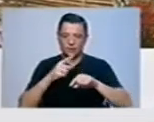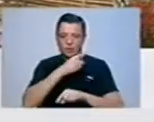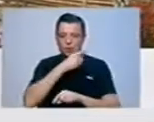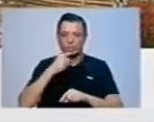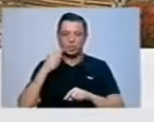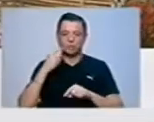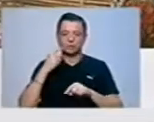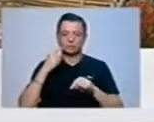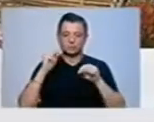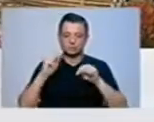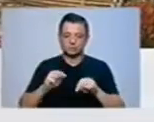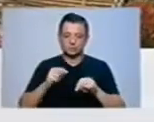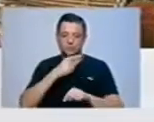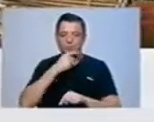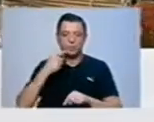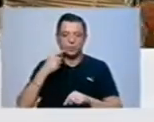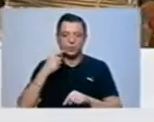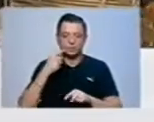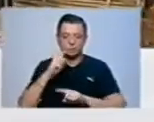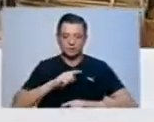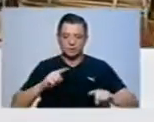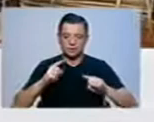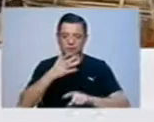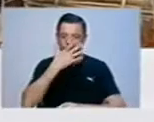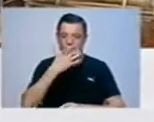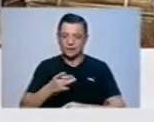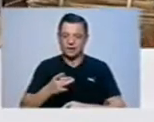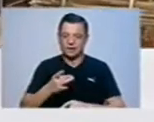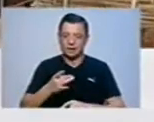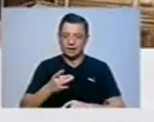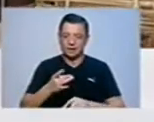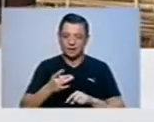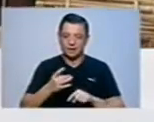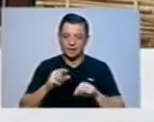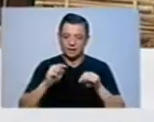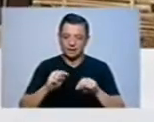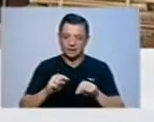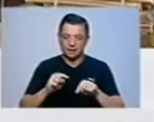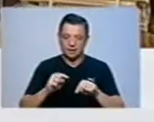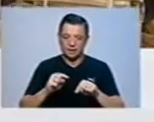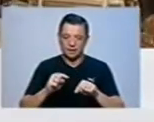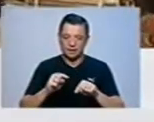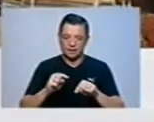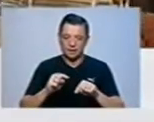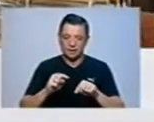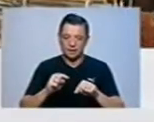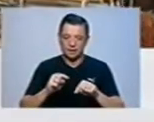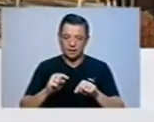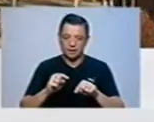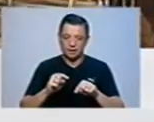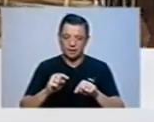doce, agora só mesmo para nos perdermos, qual é o doce que não resiste de Natal? Ai, meu Deus, é aquela coisa que parece uma folha assim,